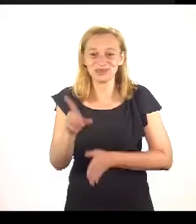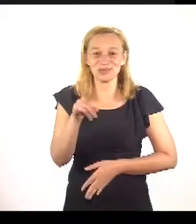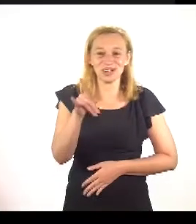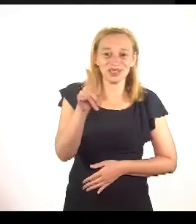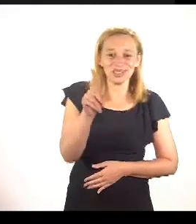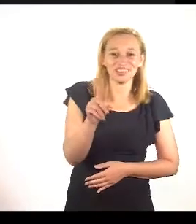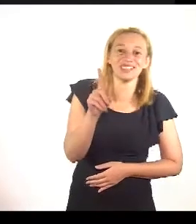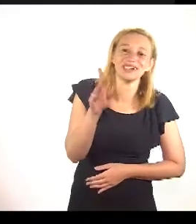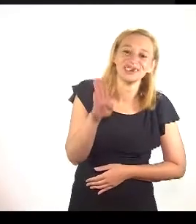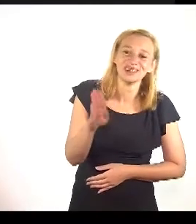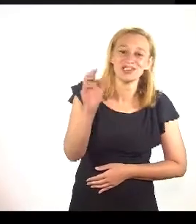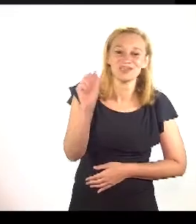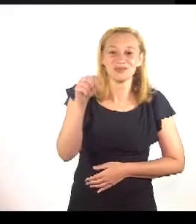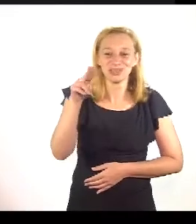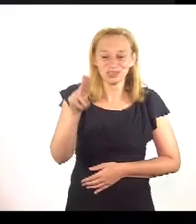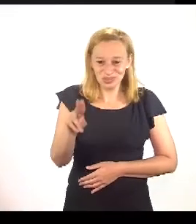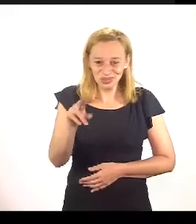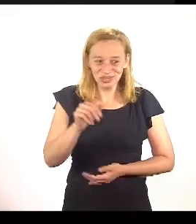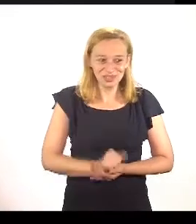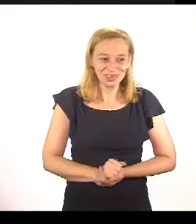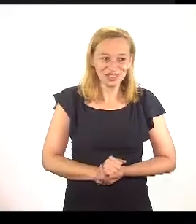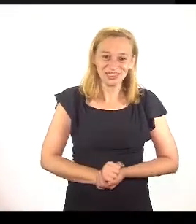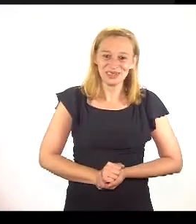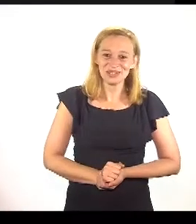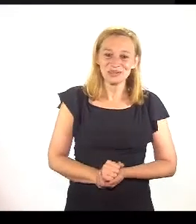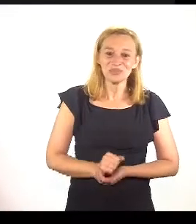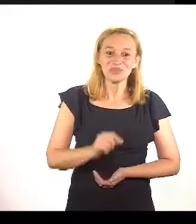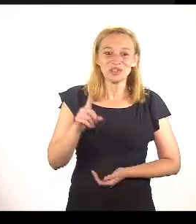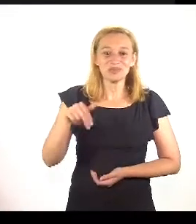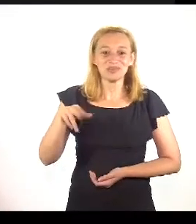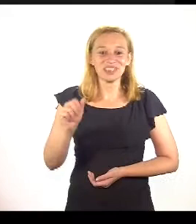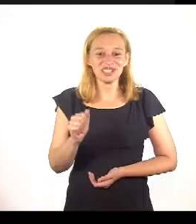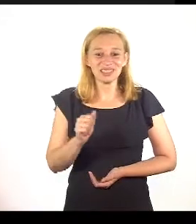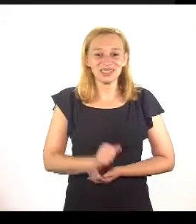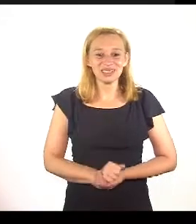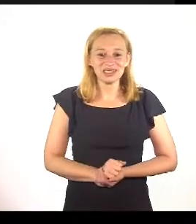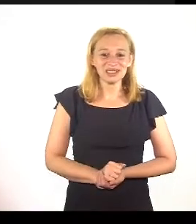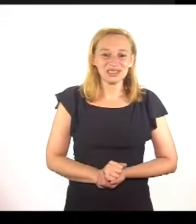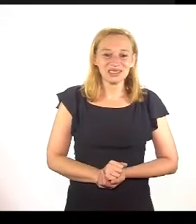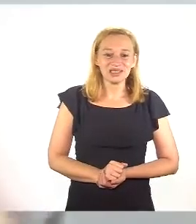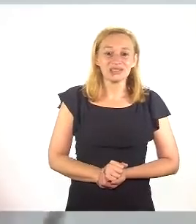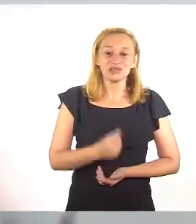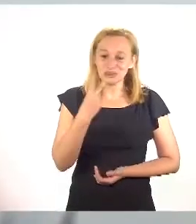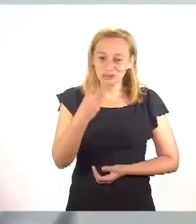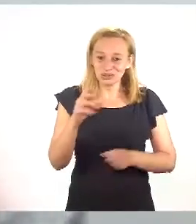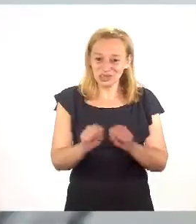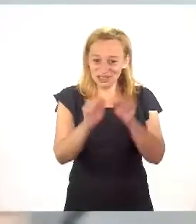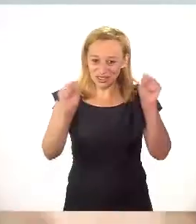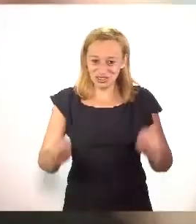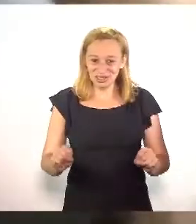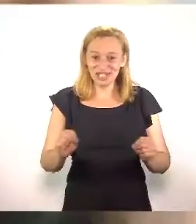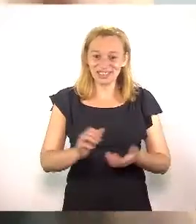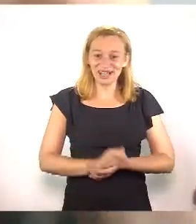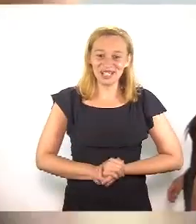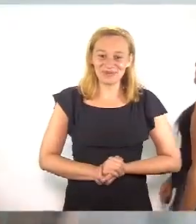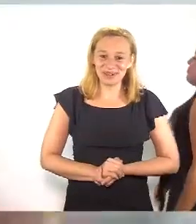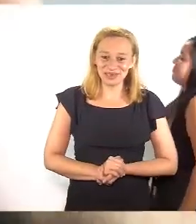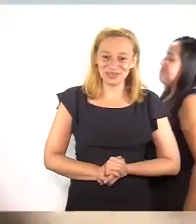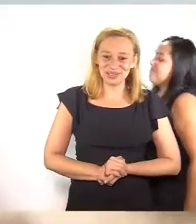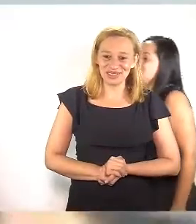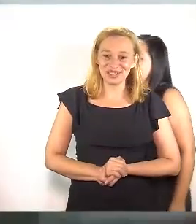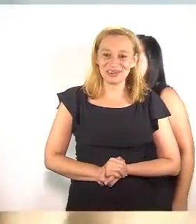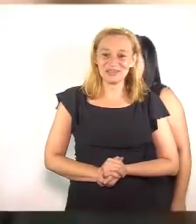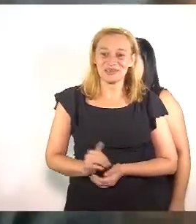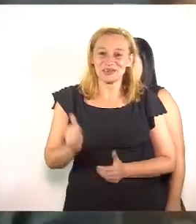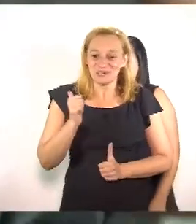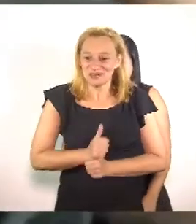tem o Laranjal, Inana, alguma coisa assim. Isso. São 2 sistemas só. 2 sistemas